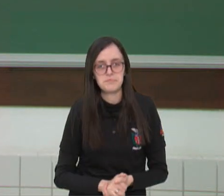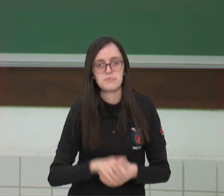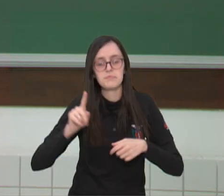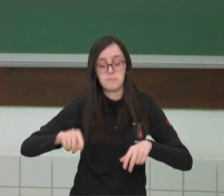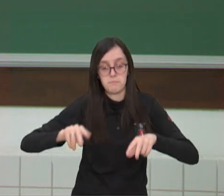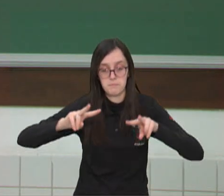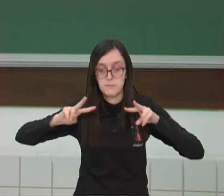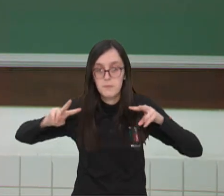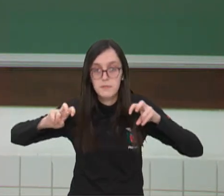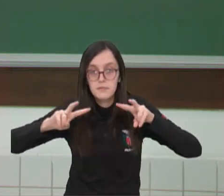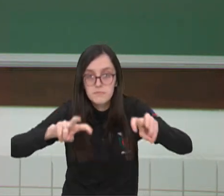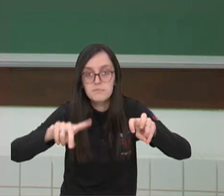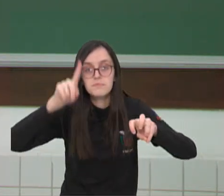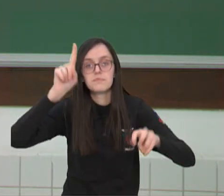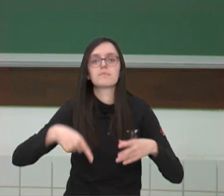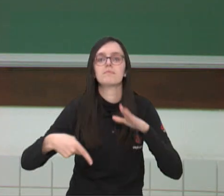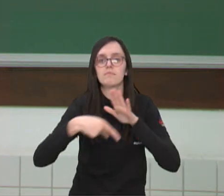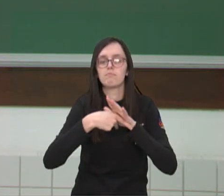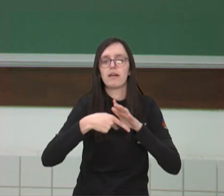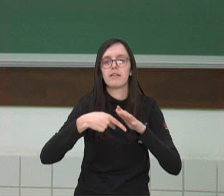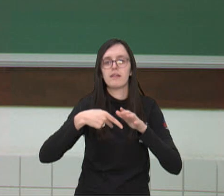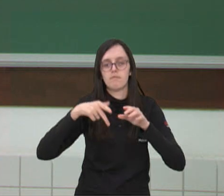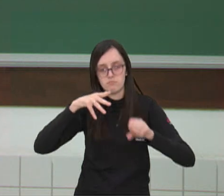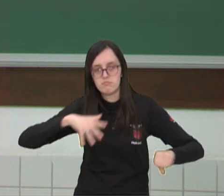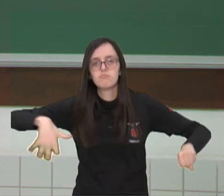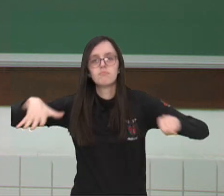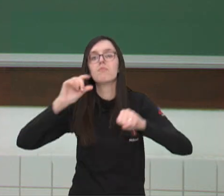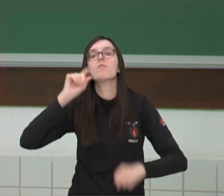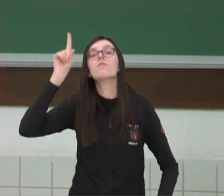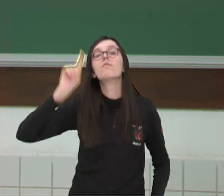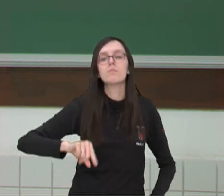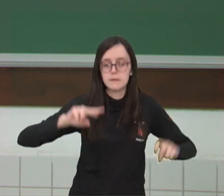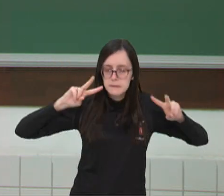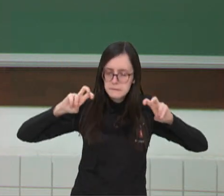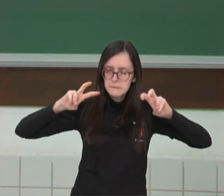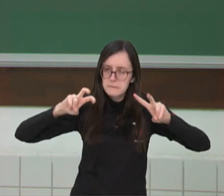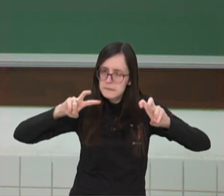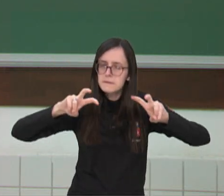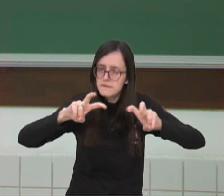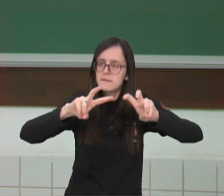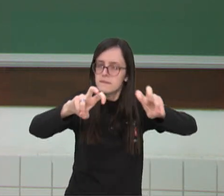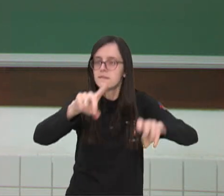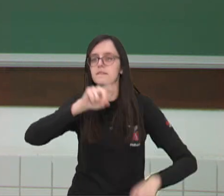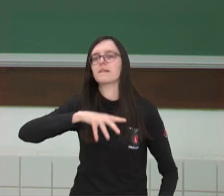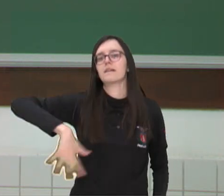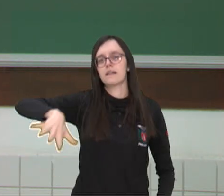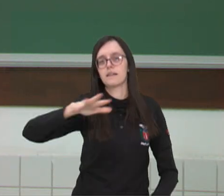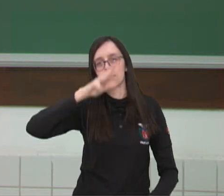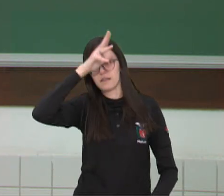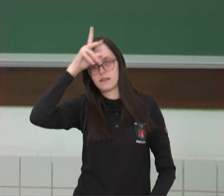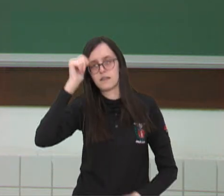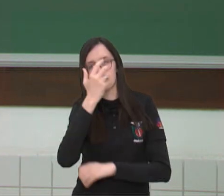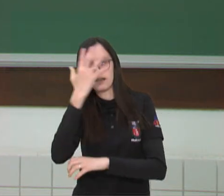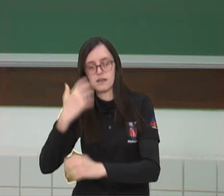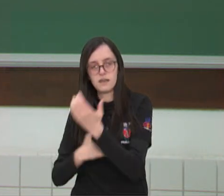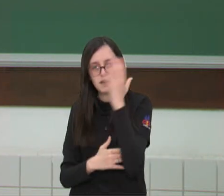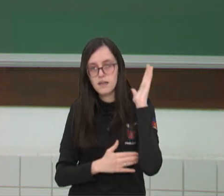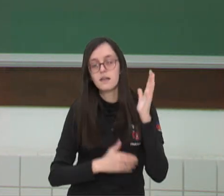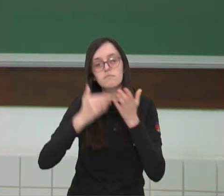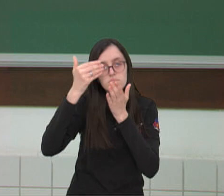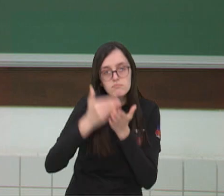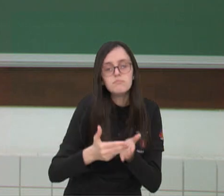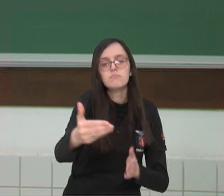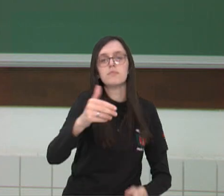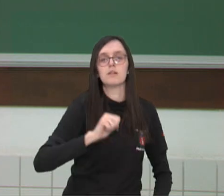Explorar essas drogas do sertão, que era uma atividade extrativista na região amazônica, e a partir daí o